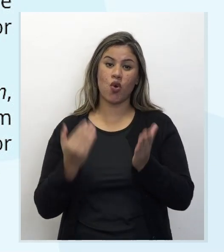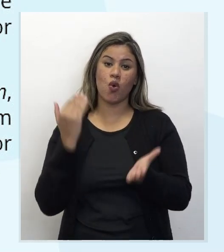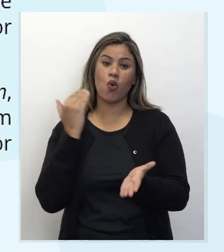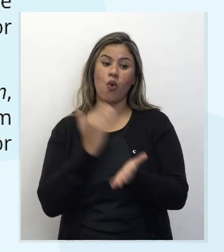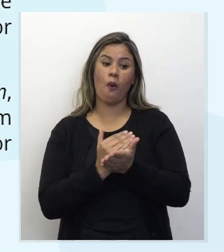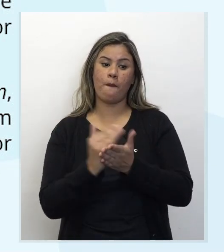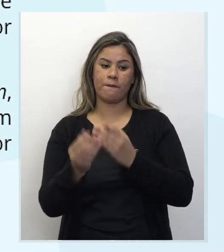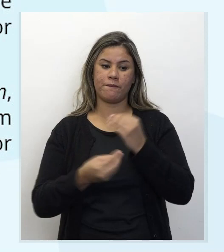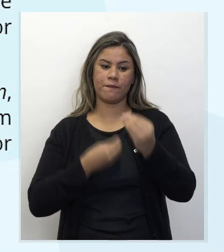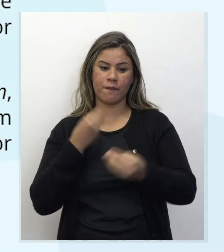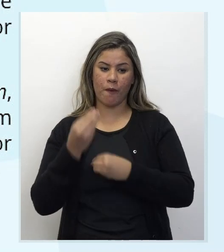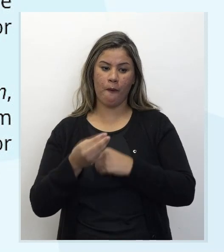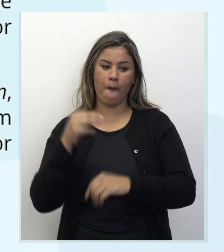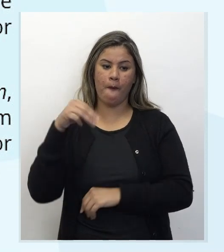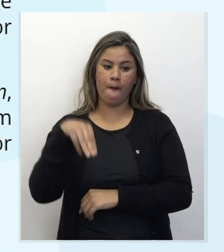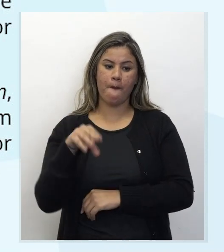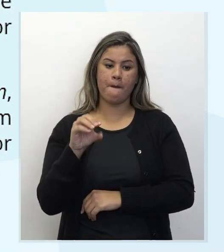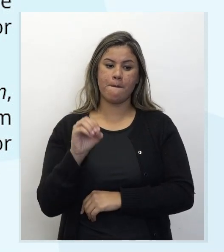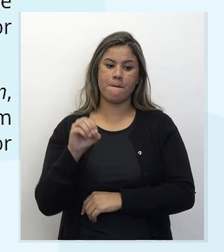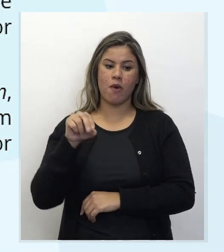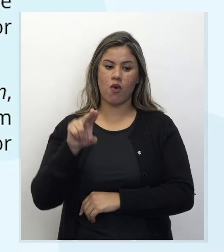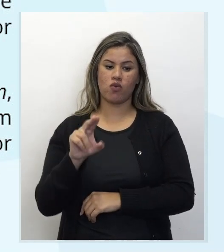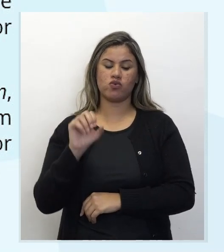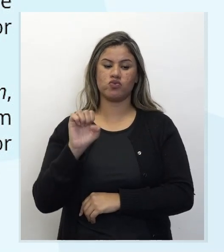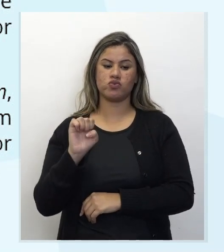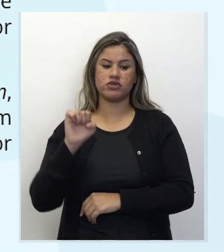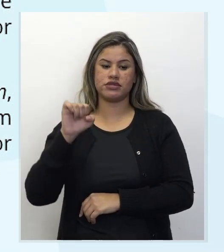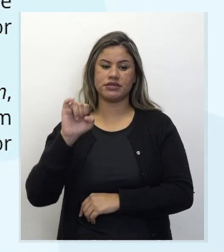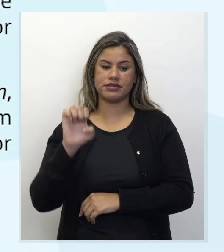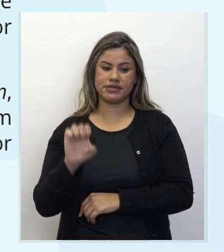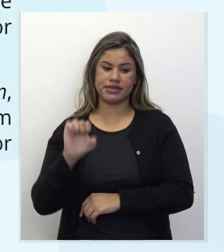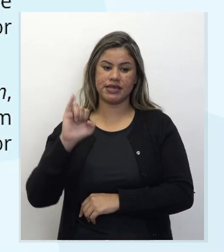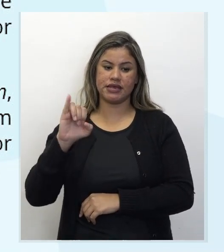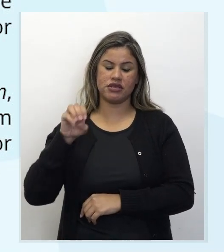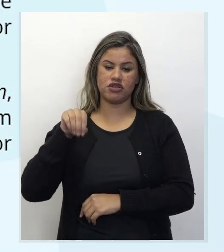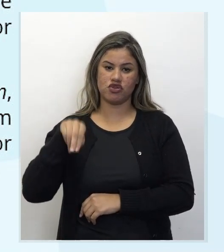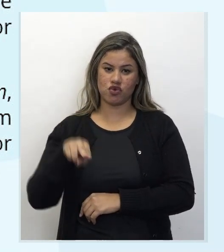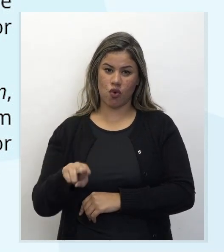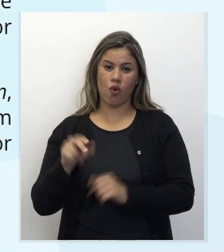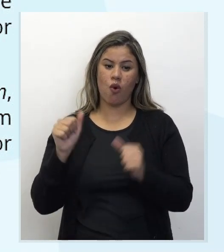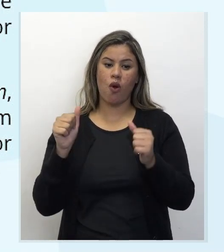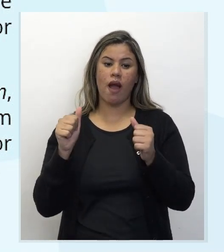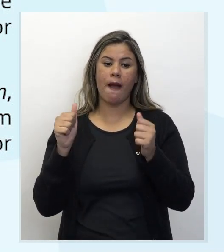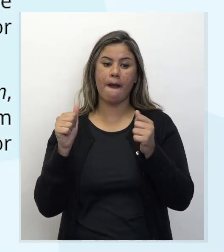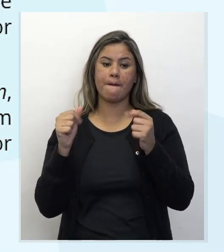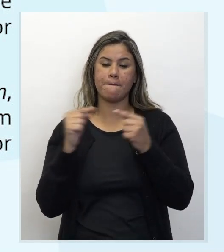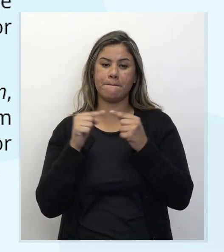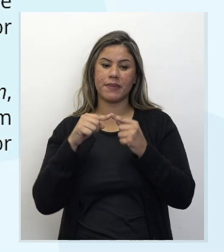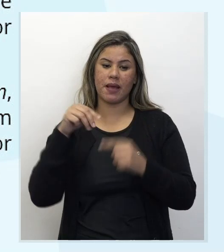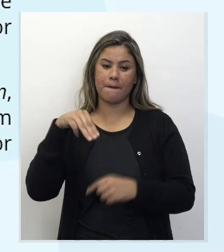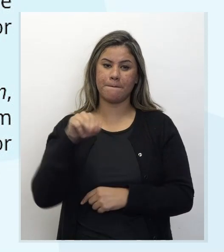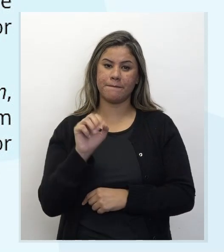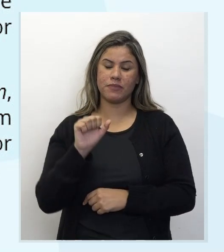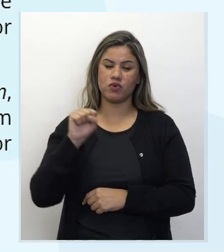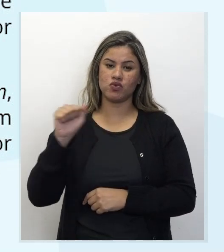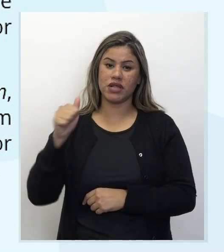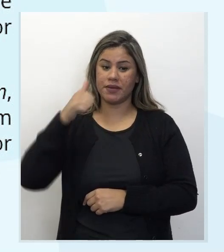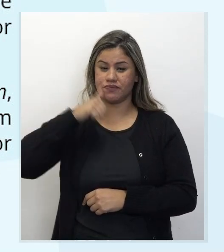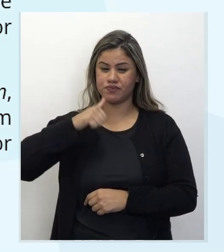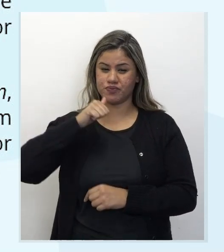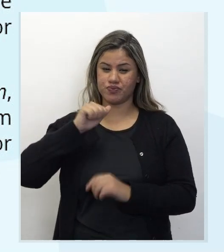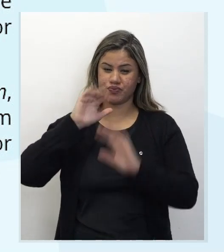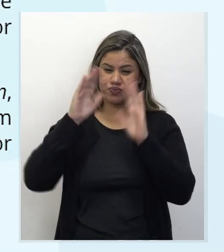tem origem na palavra museion, das musas, né? A musa é uma figura mitológica que representa a